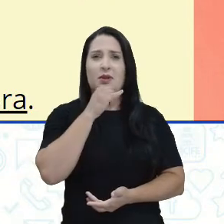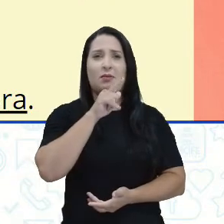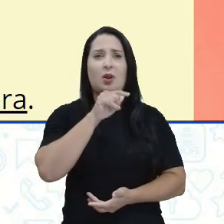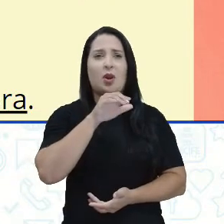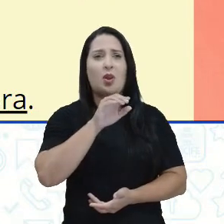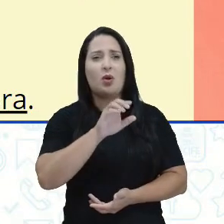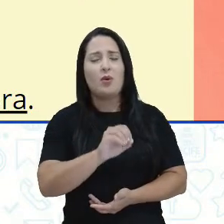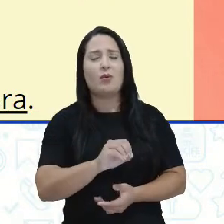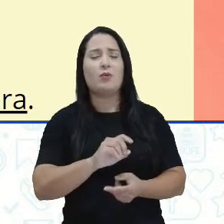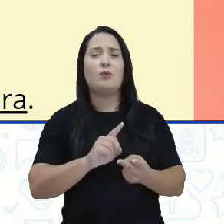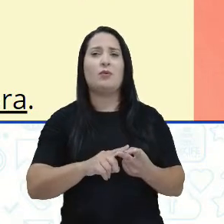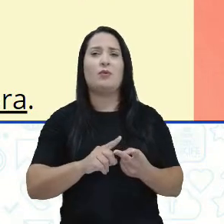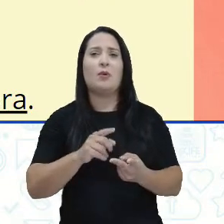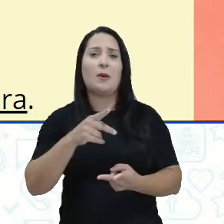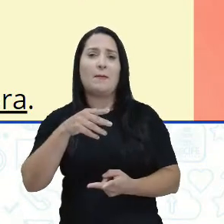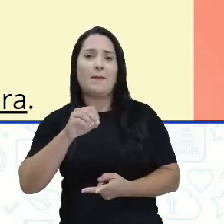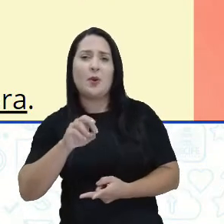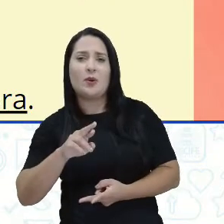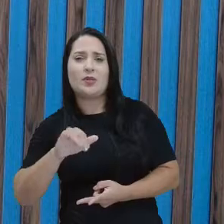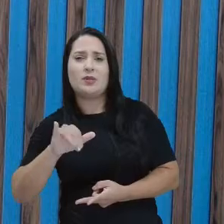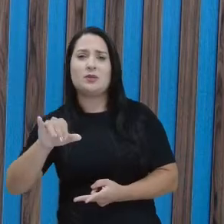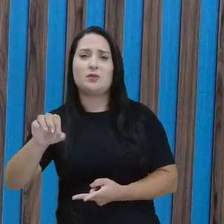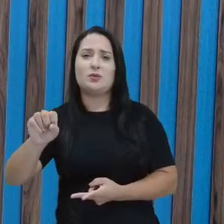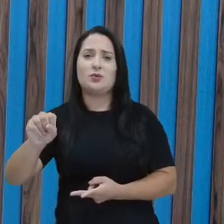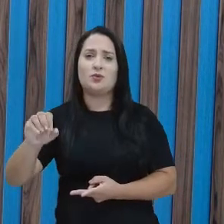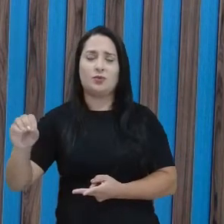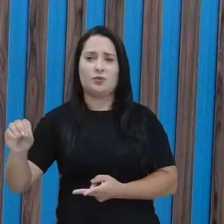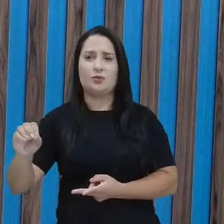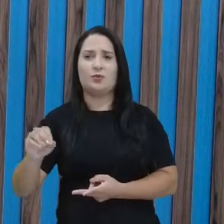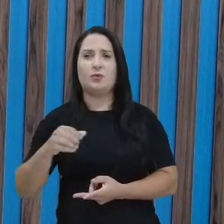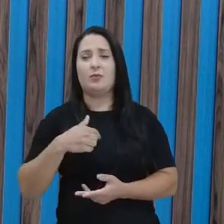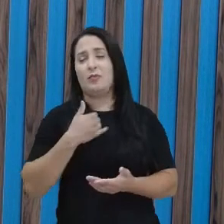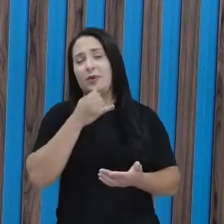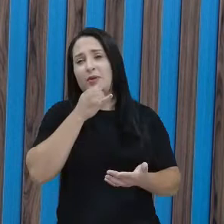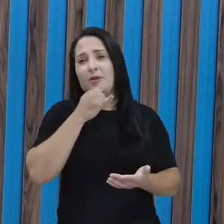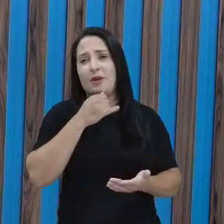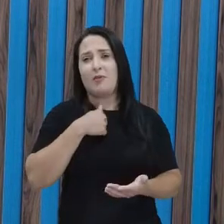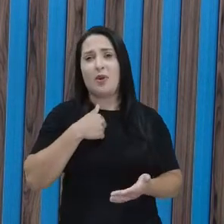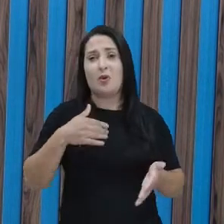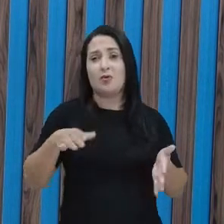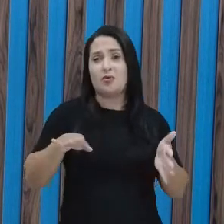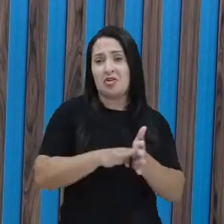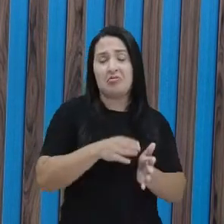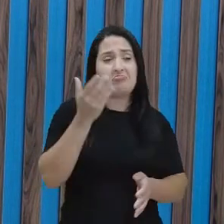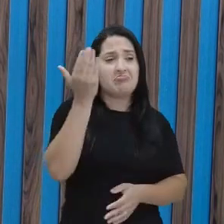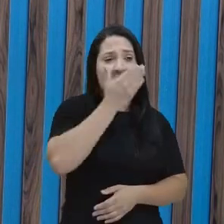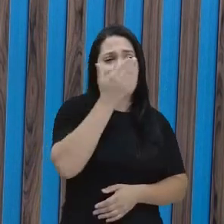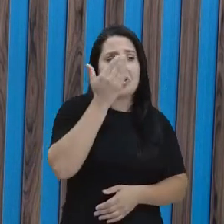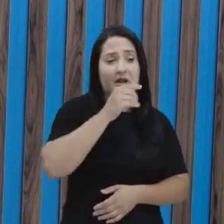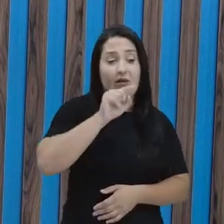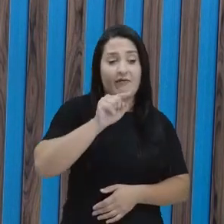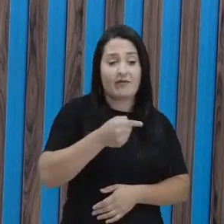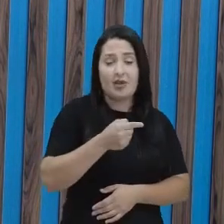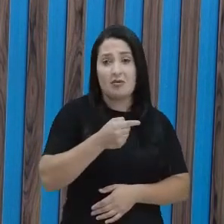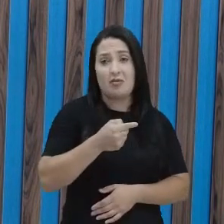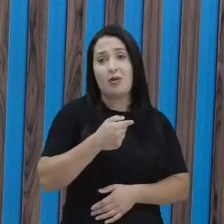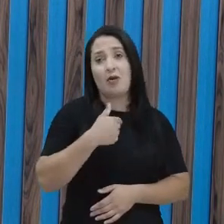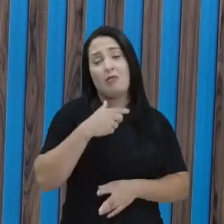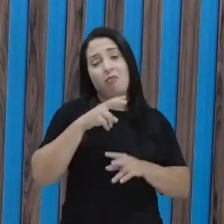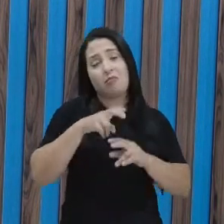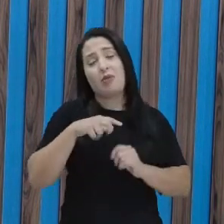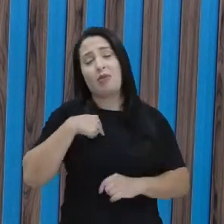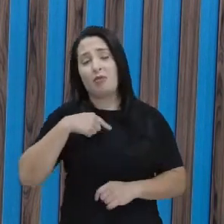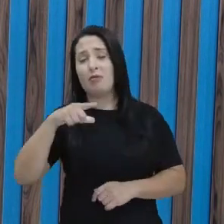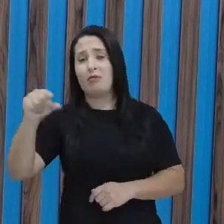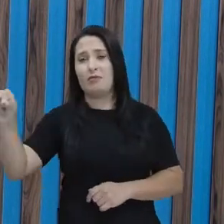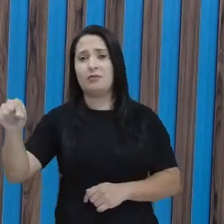por isso, então. Eu cheguei e não vi nada, vírgula, por isso fui embora. Então, a vírgula ela é obrigatória